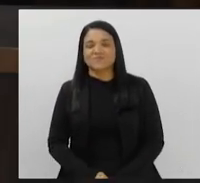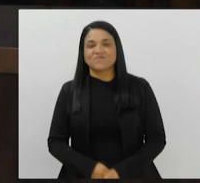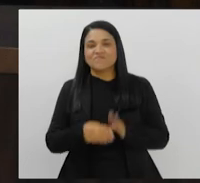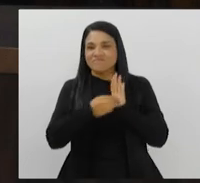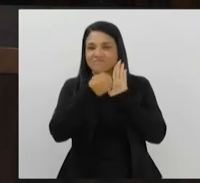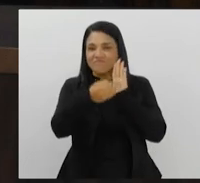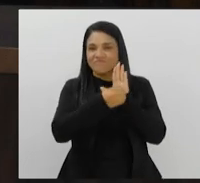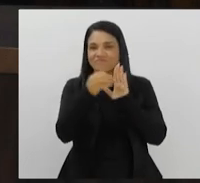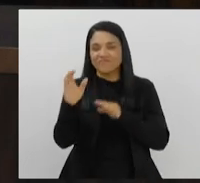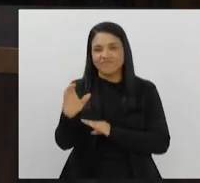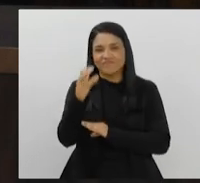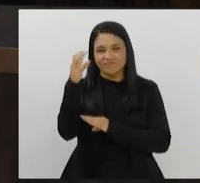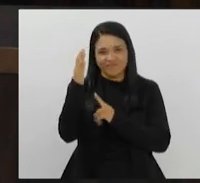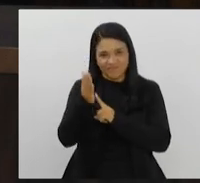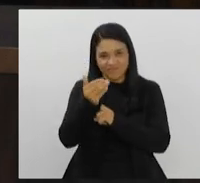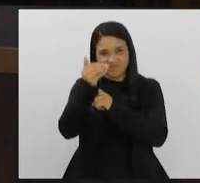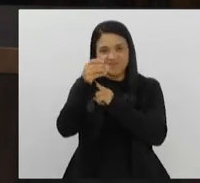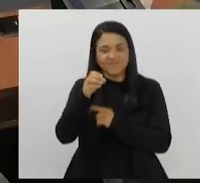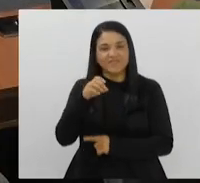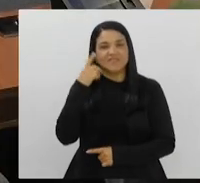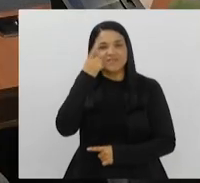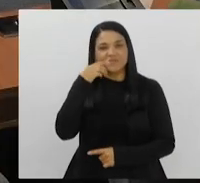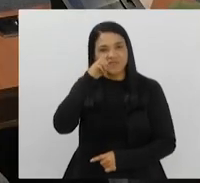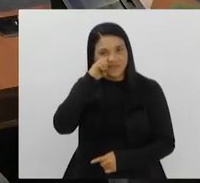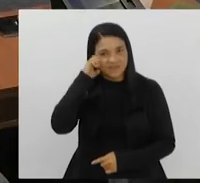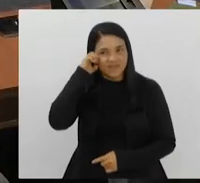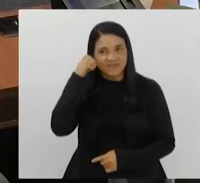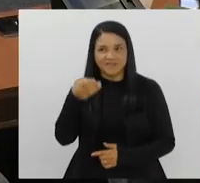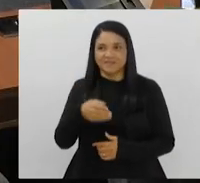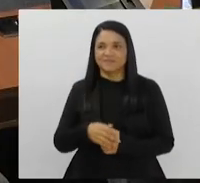Parecer de Ciência e Tecnologia, Érica Takimoto.